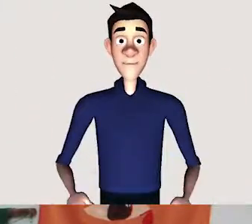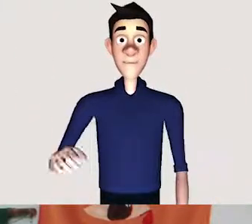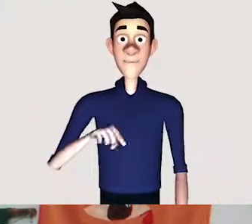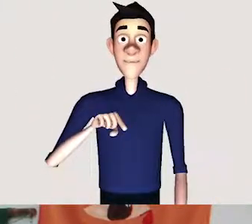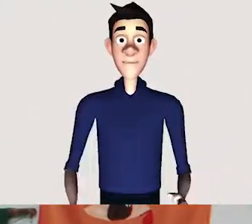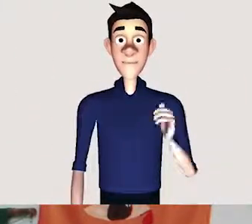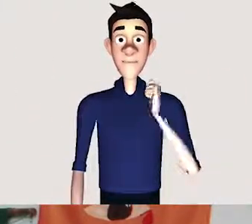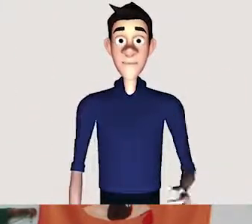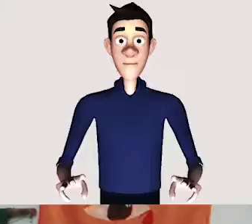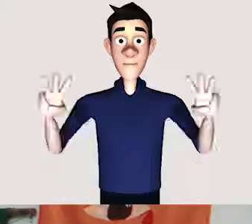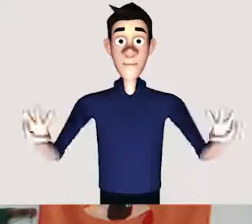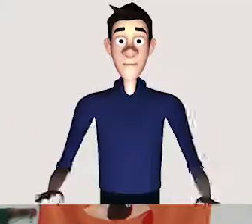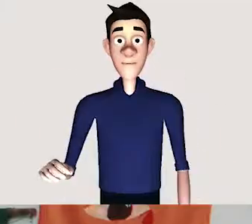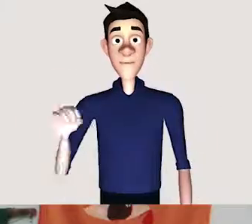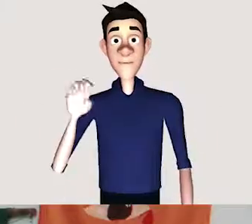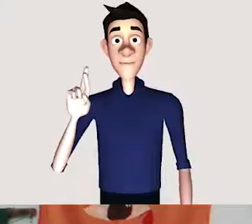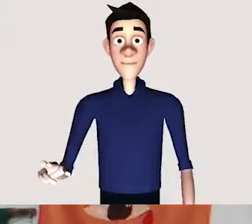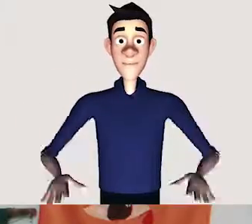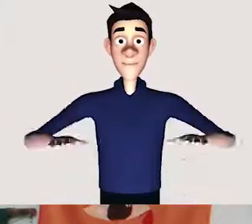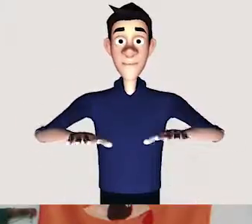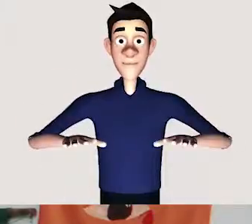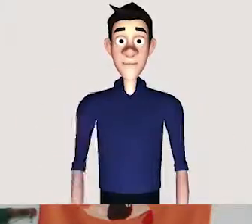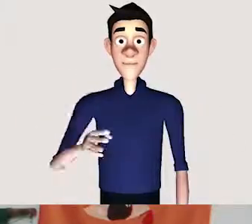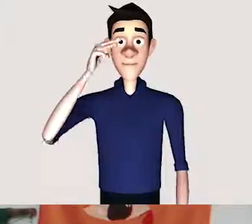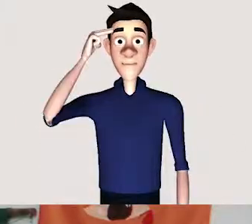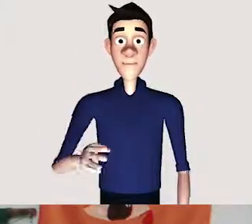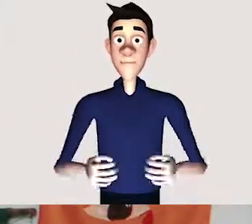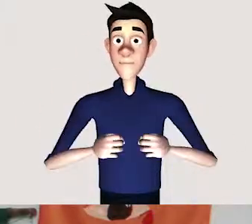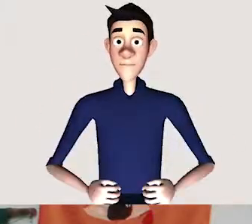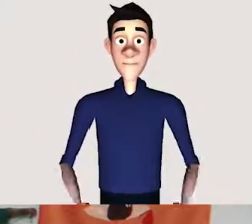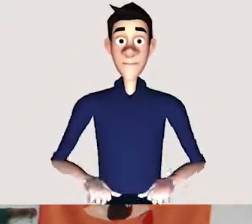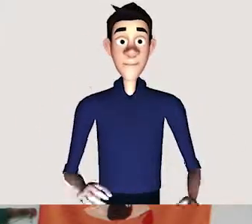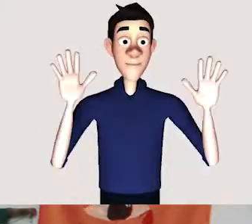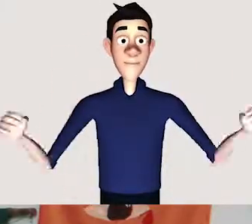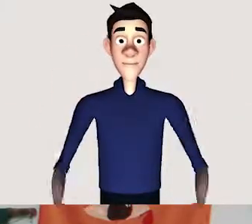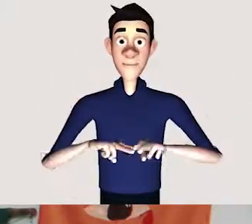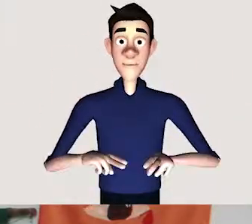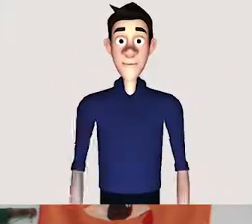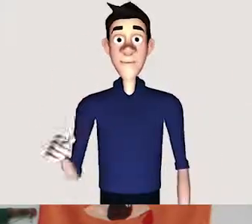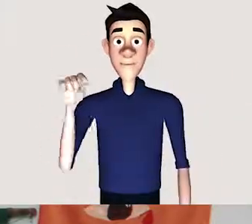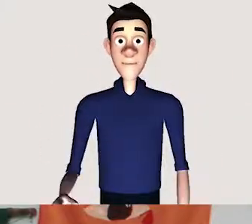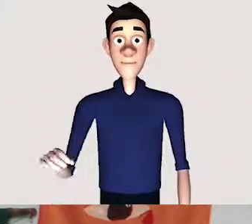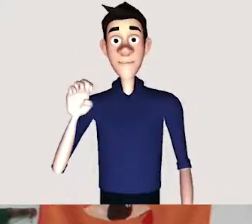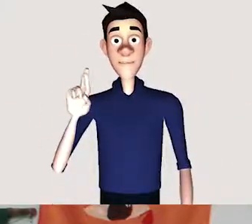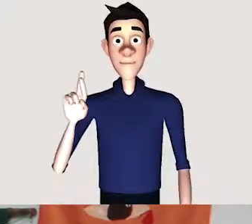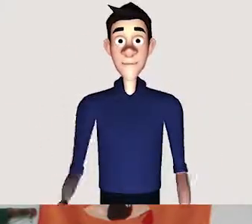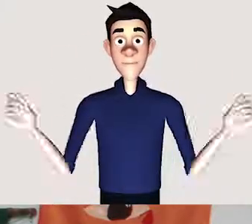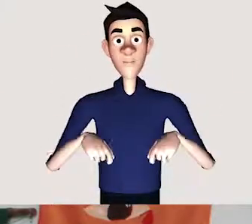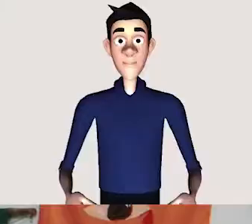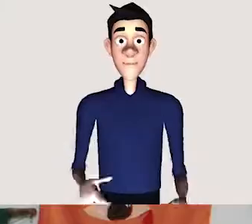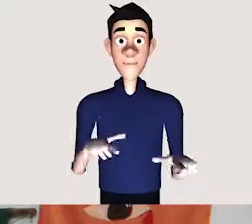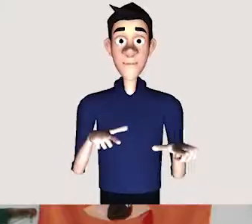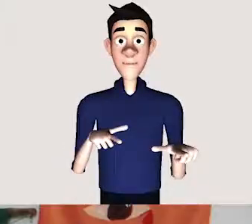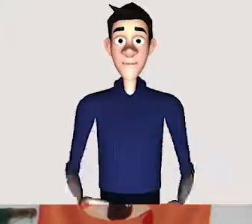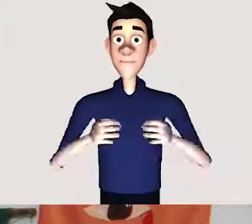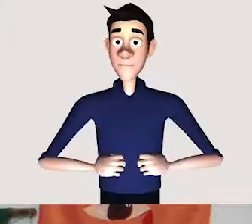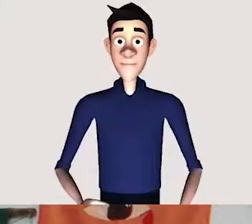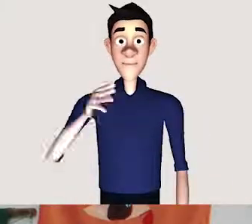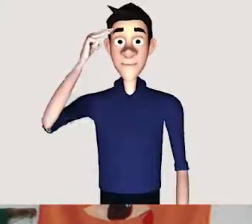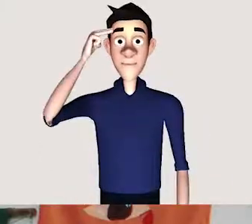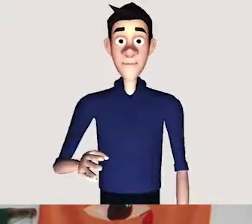Está claro, portanto, que é possível trabalhar o poder da memória e a memória do